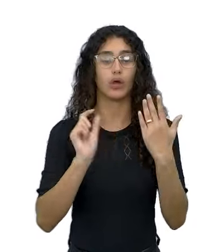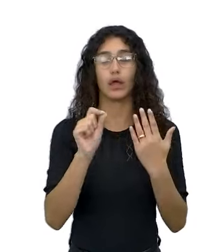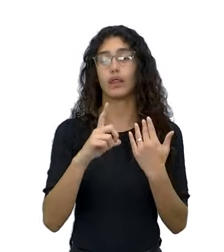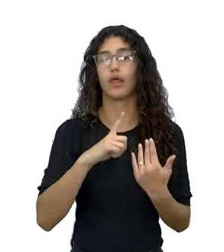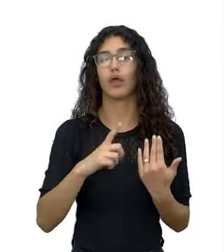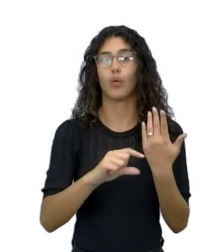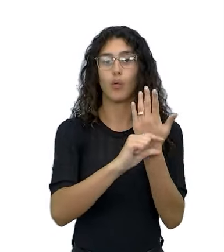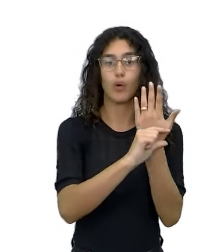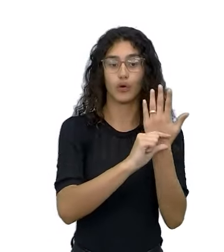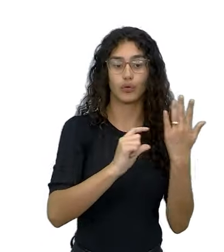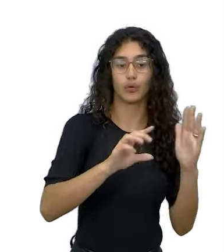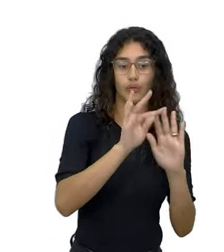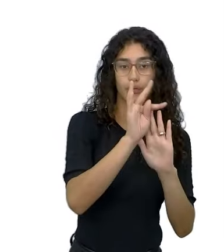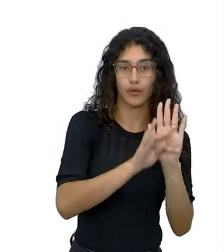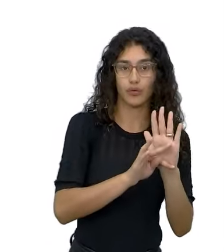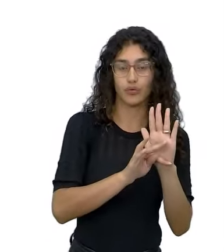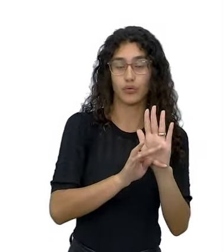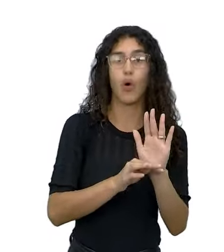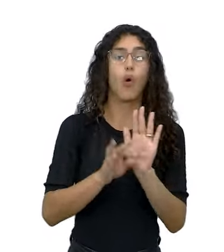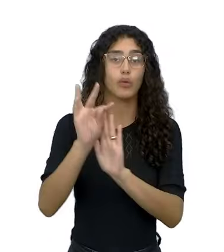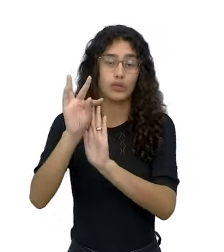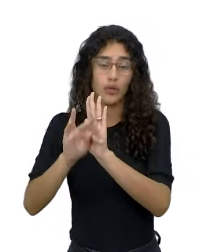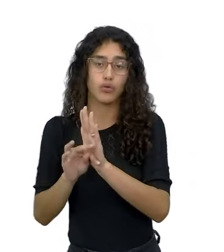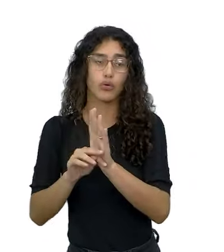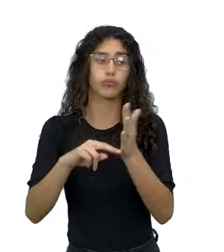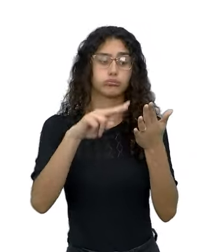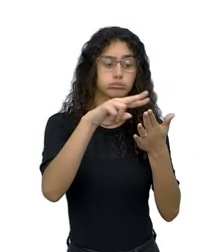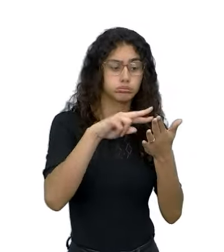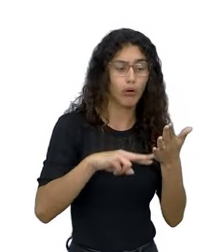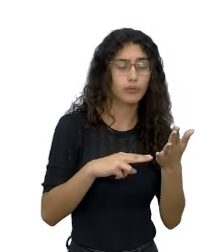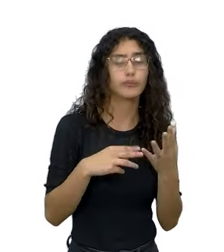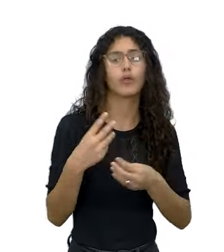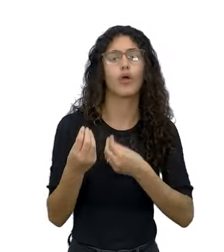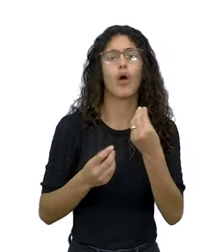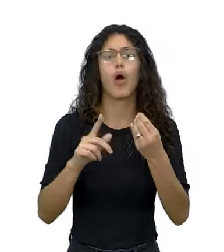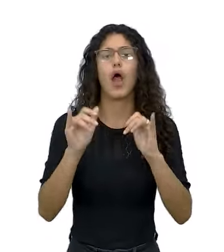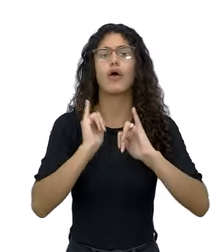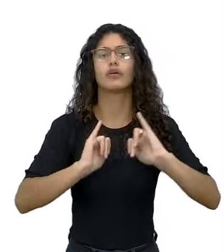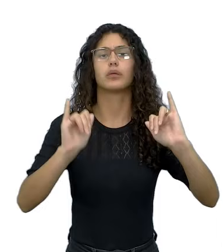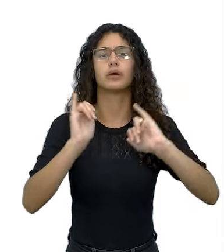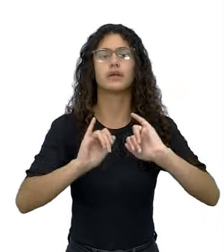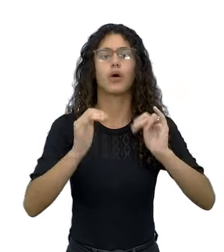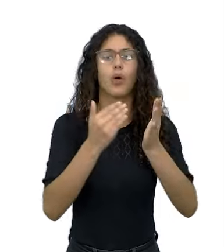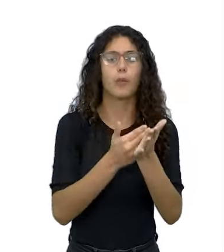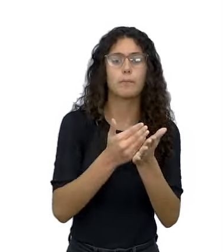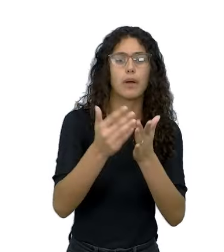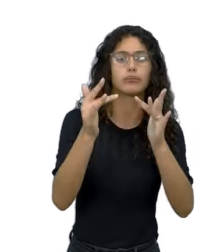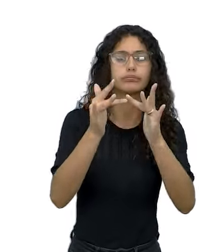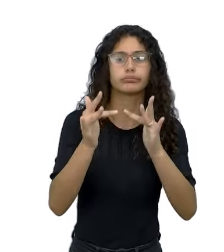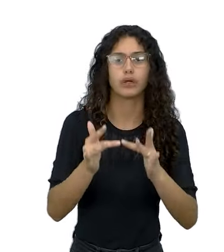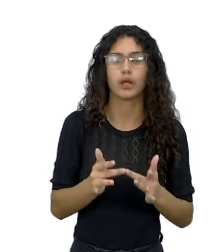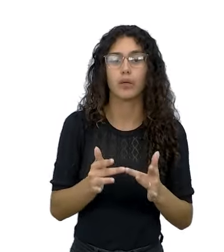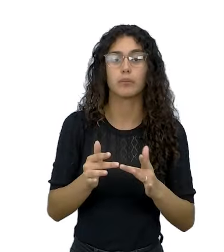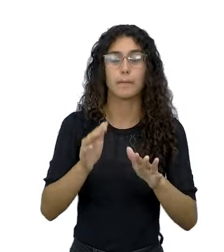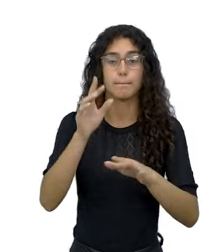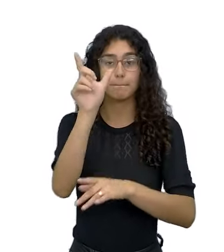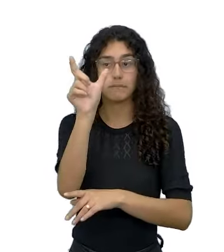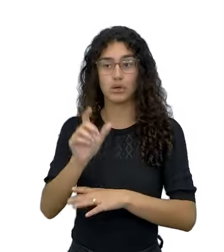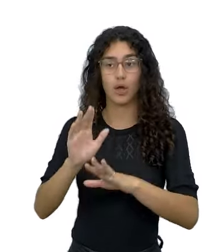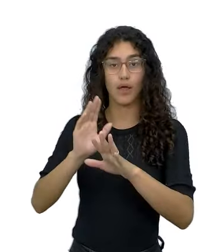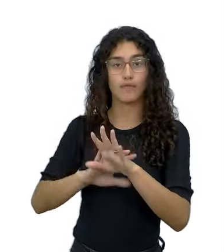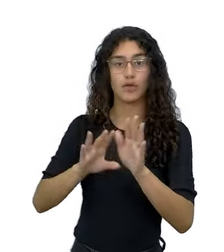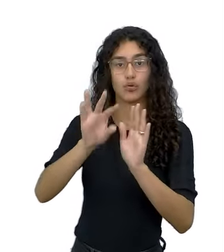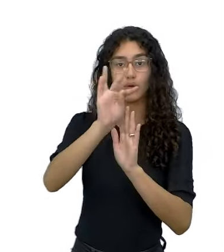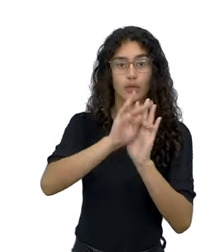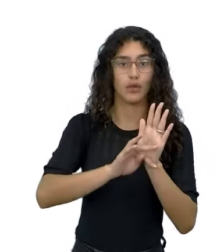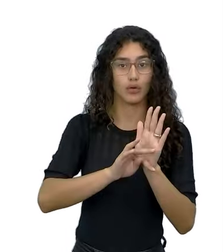texto, o texto em si e o leitor, né? Como que, então, essas informações se conectam? Uma pessoa que produz esse texto,